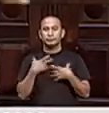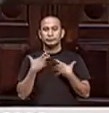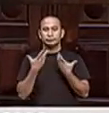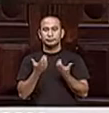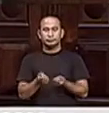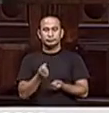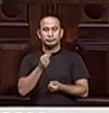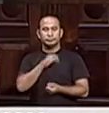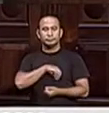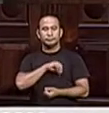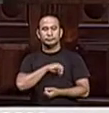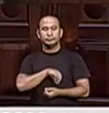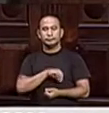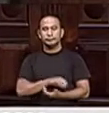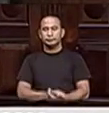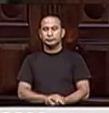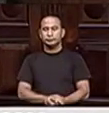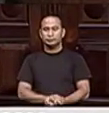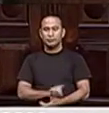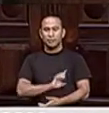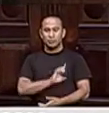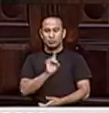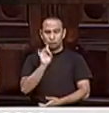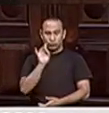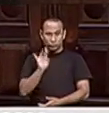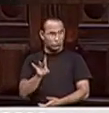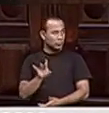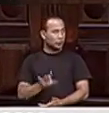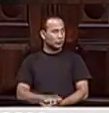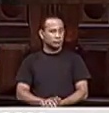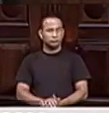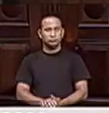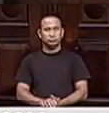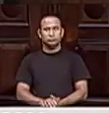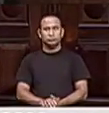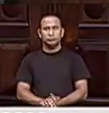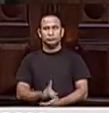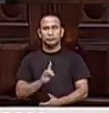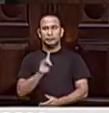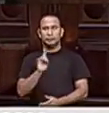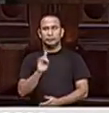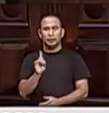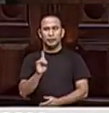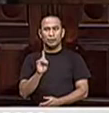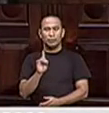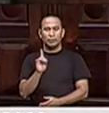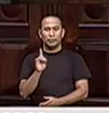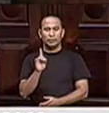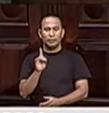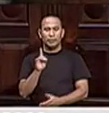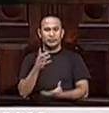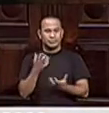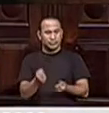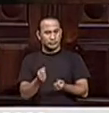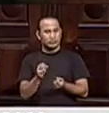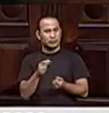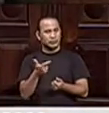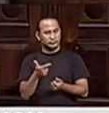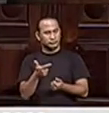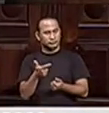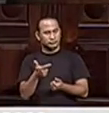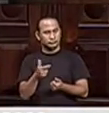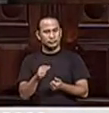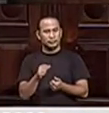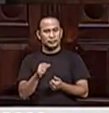lar. Não só não cabe, nem cabia ao Supremo